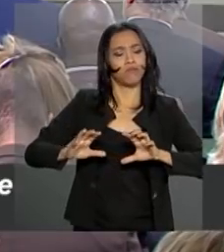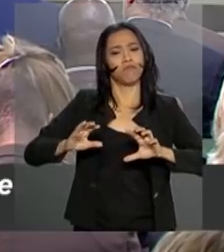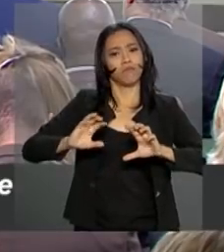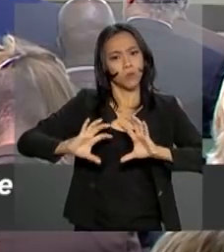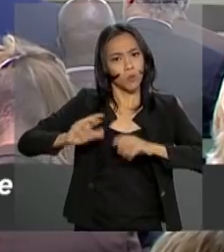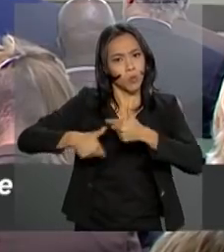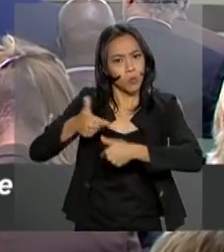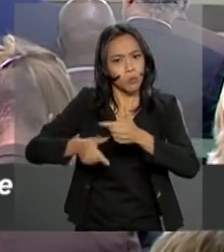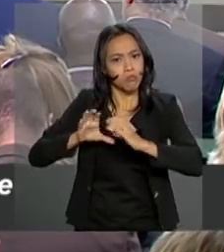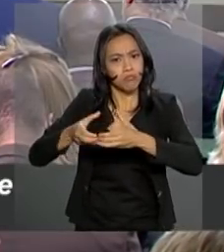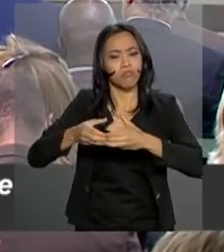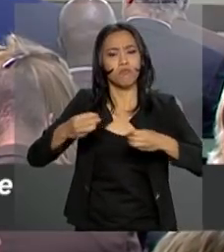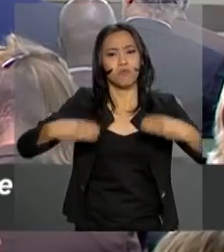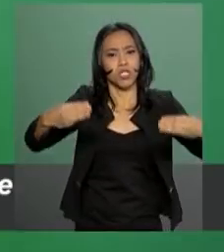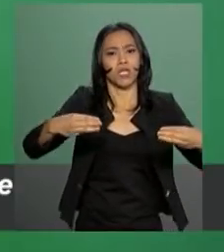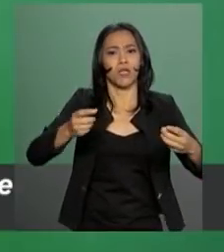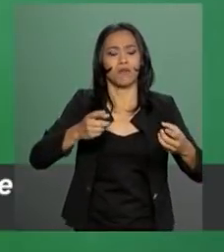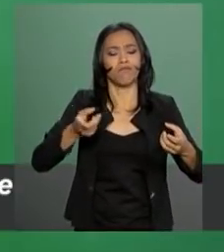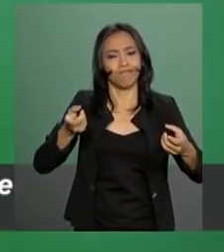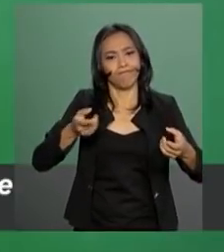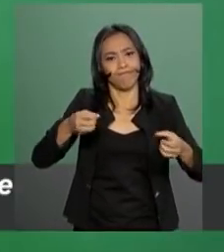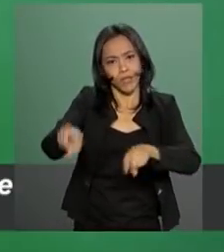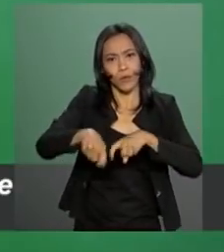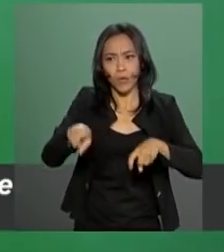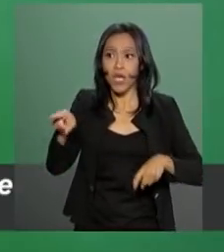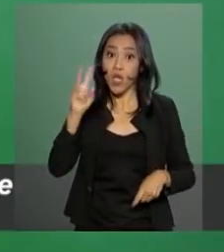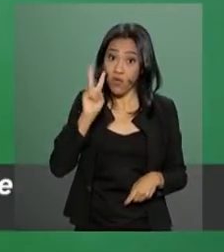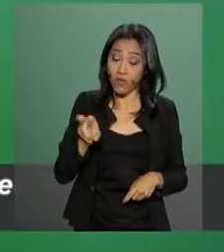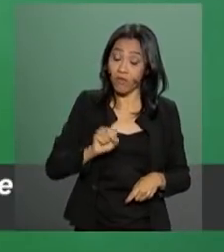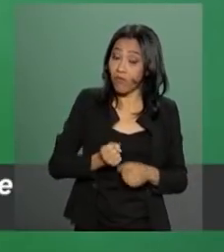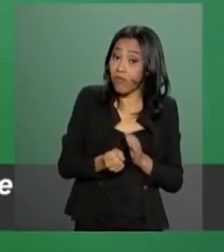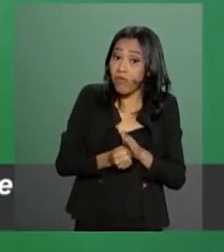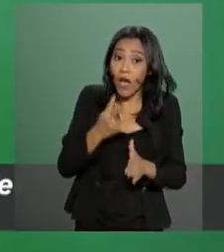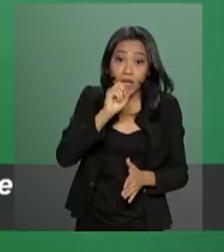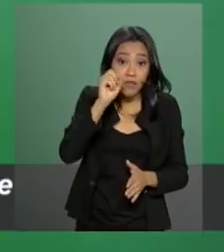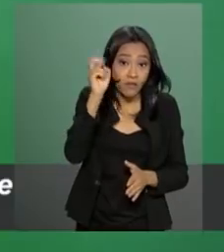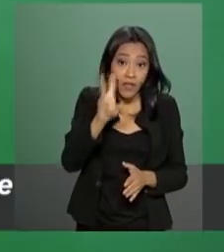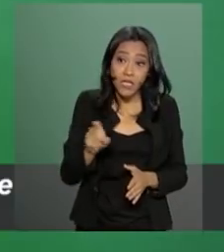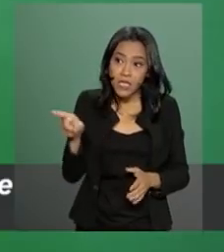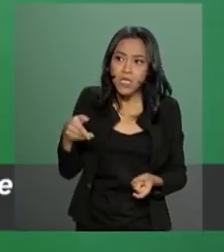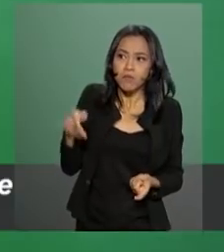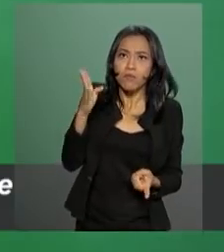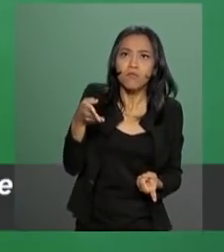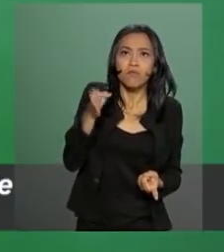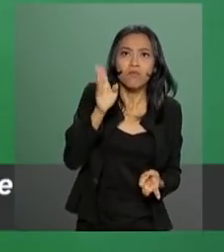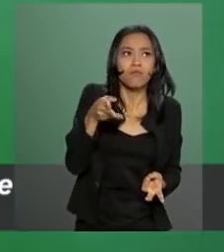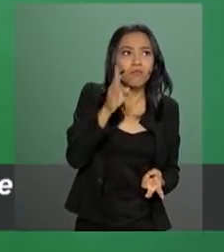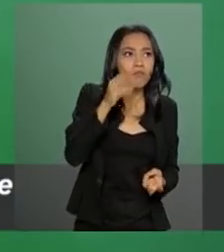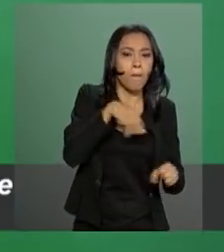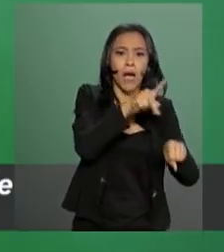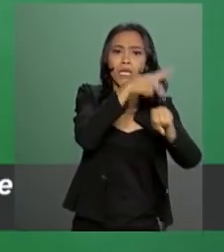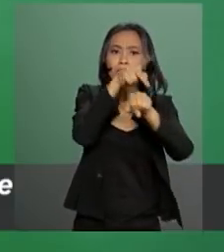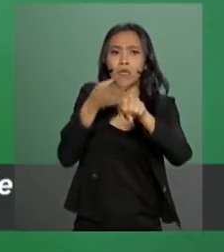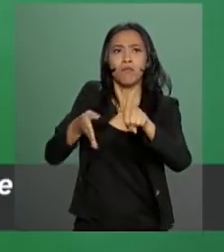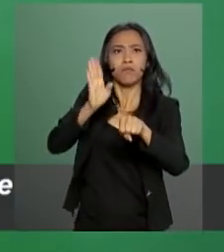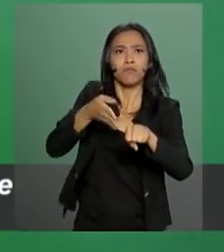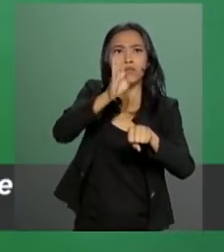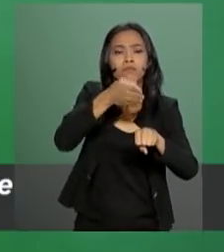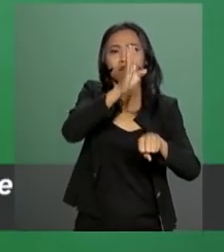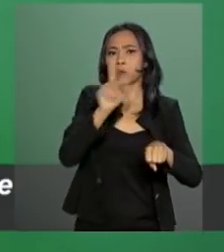eu vejo as várias vezes que ele viajou para o exterior percorrendo vários países para divulgar o nosso